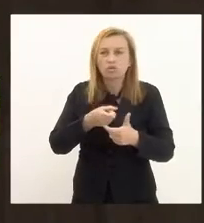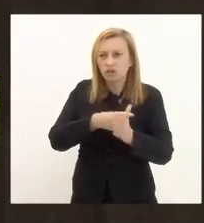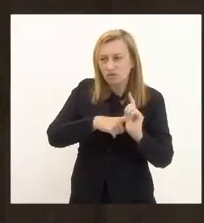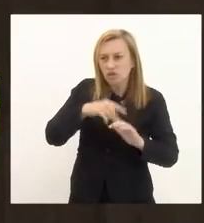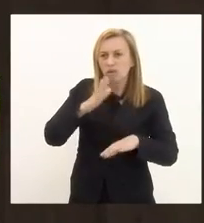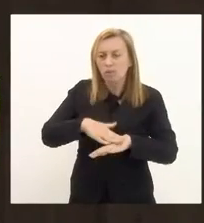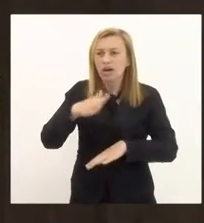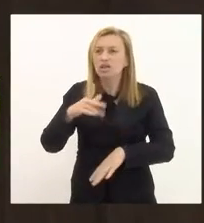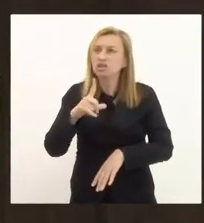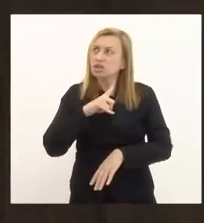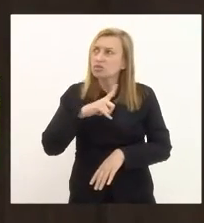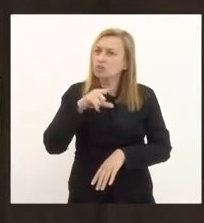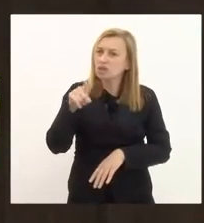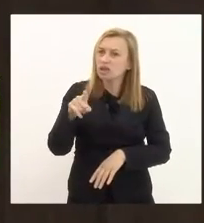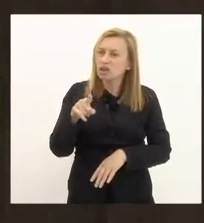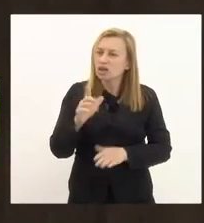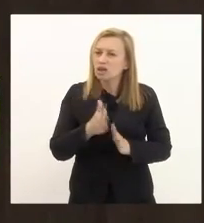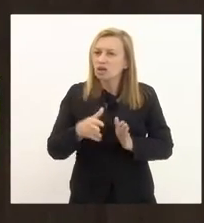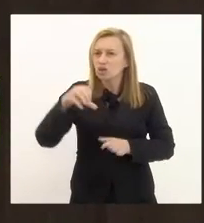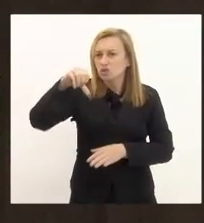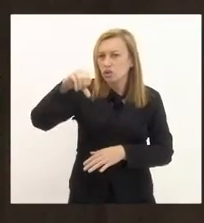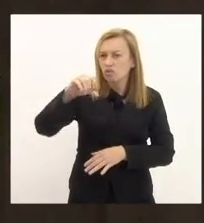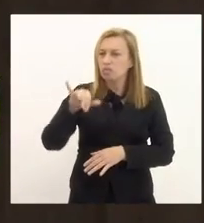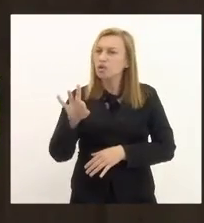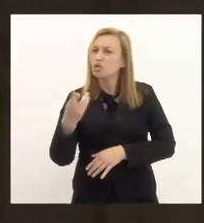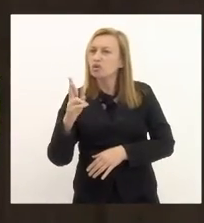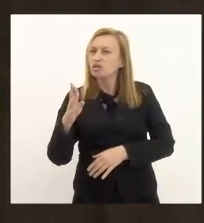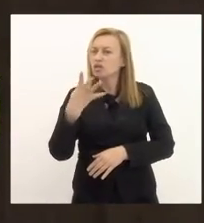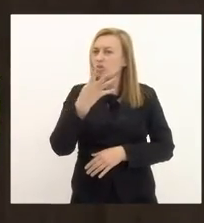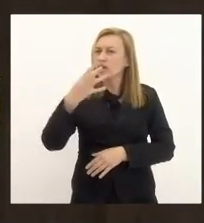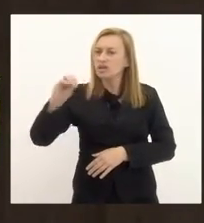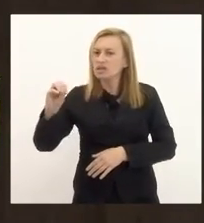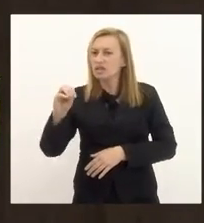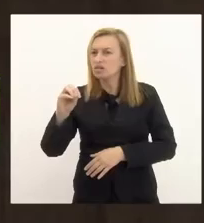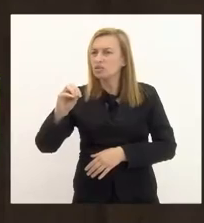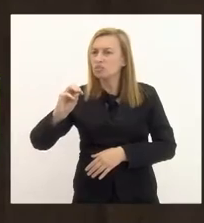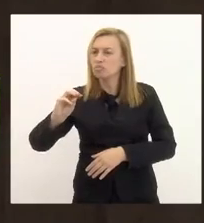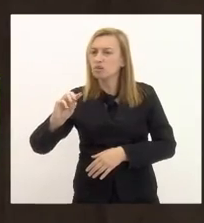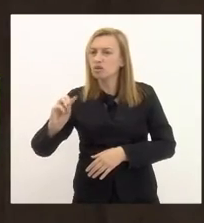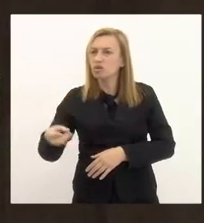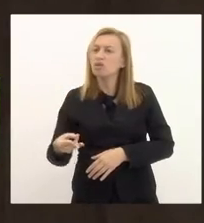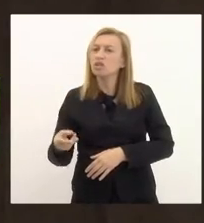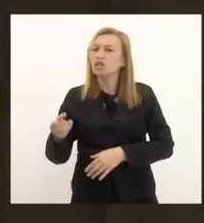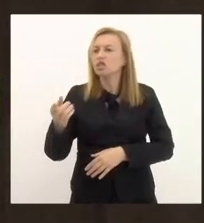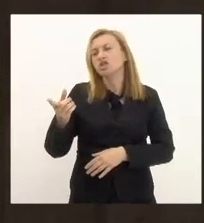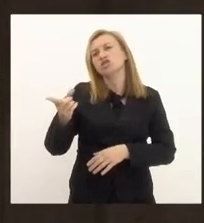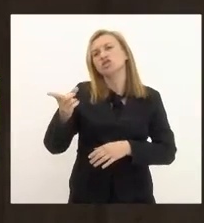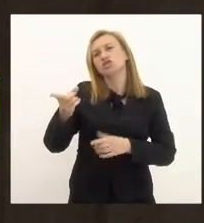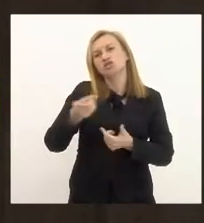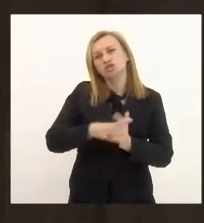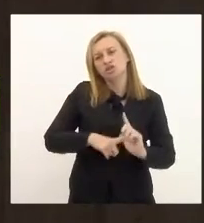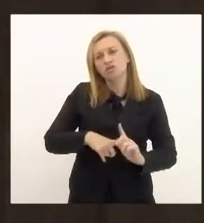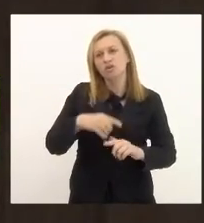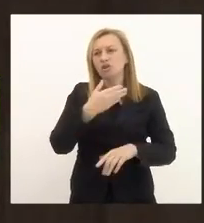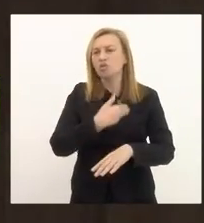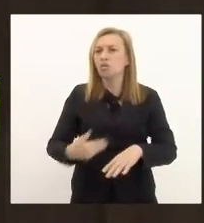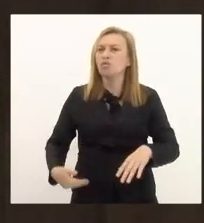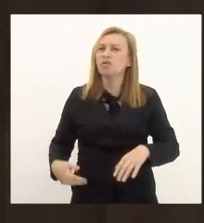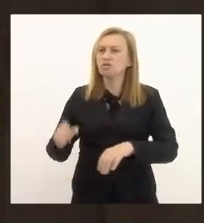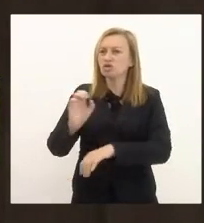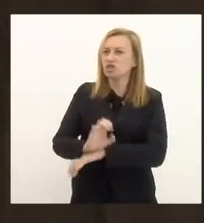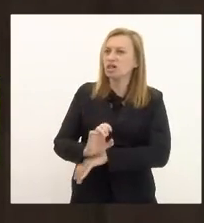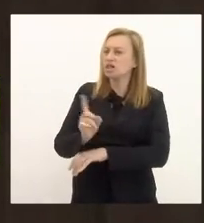nós temos aí da ordem 9 bilhões e quatrocentos milhões de dívida e o governo do estado não cria uma